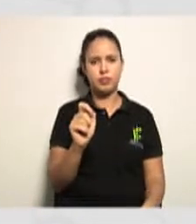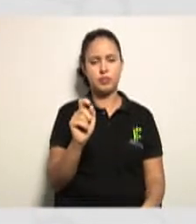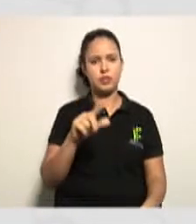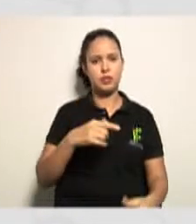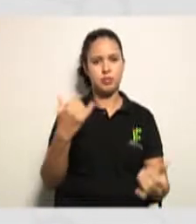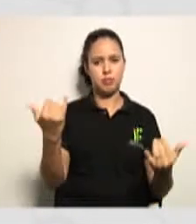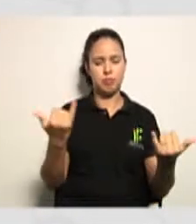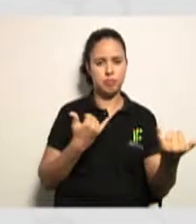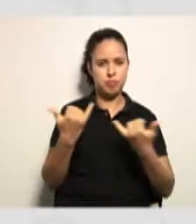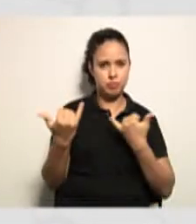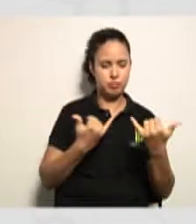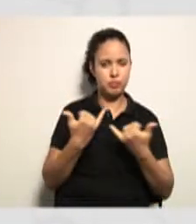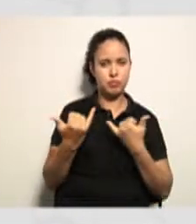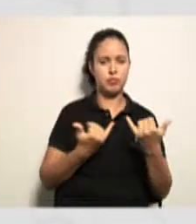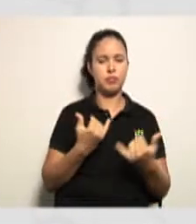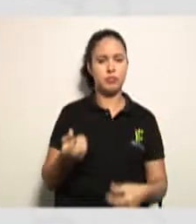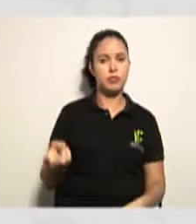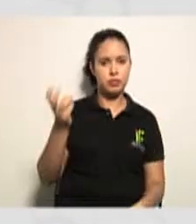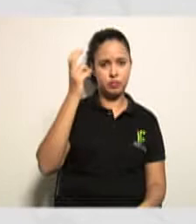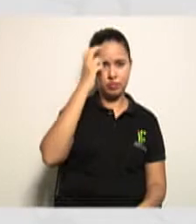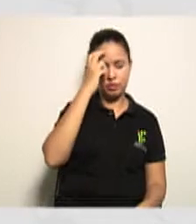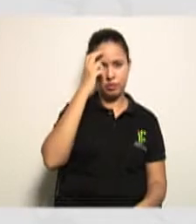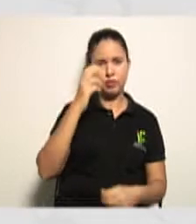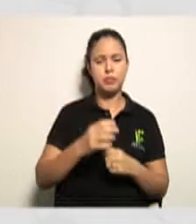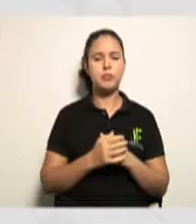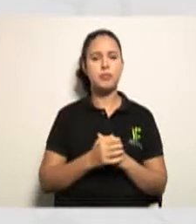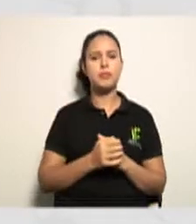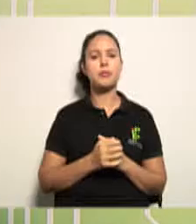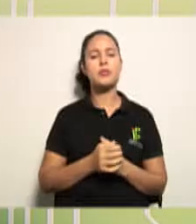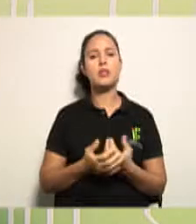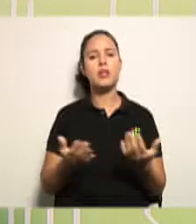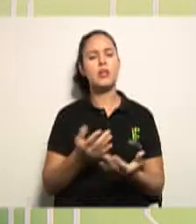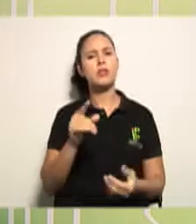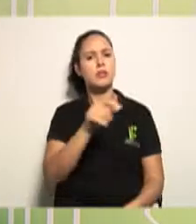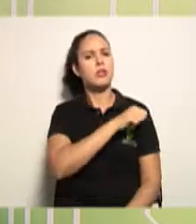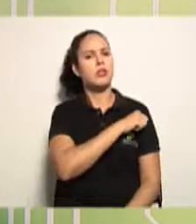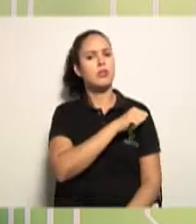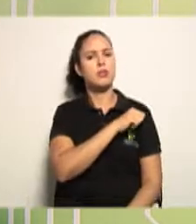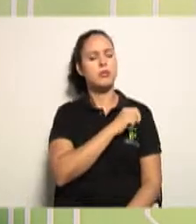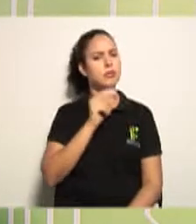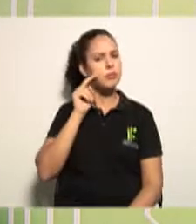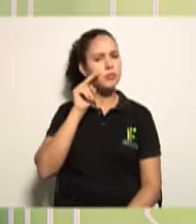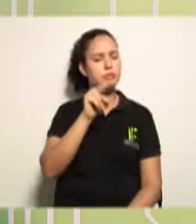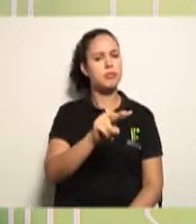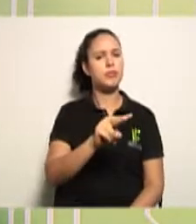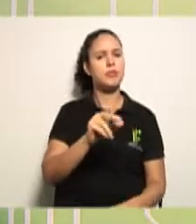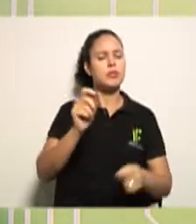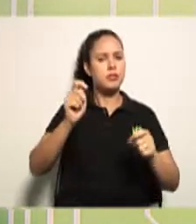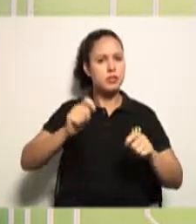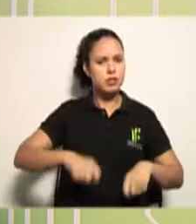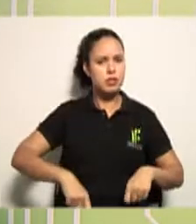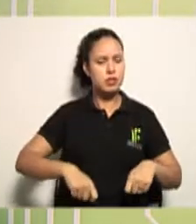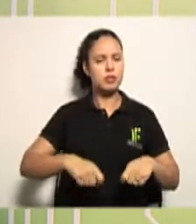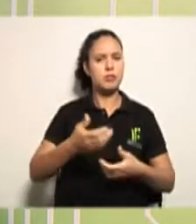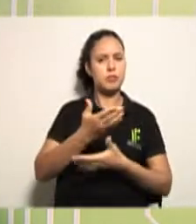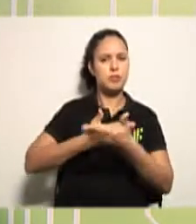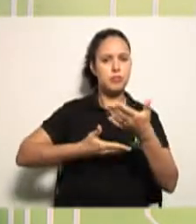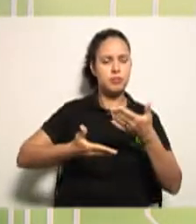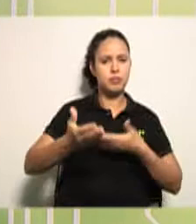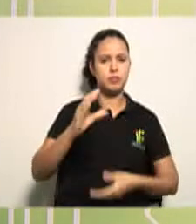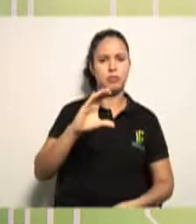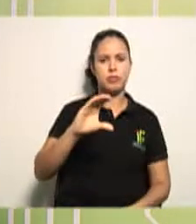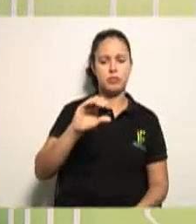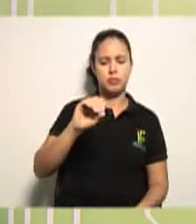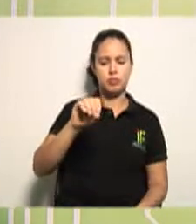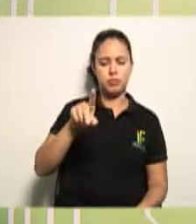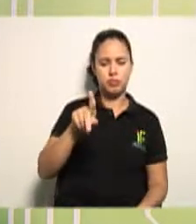informações culturais. E eu quero que você olhe para as suas possibilidades de cooperar aí, e muitas vezes a gente pensa só na